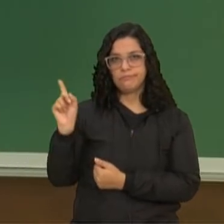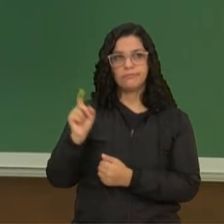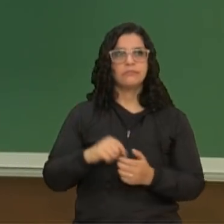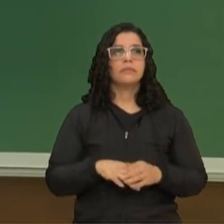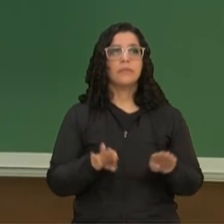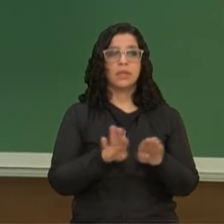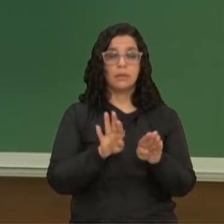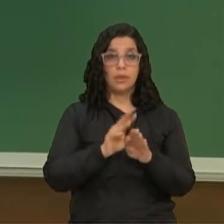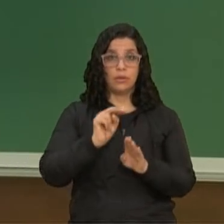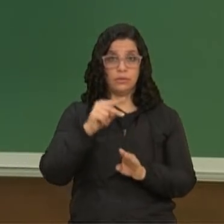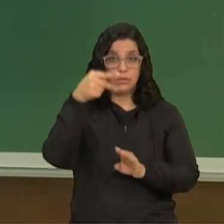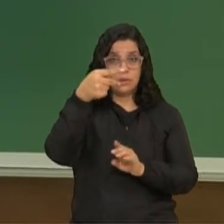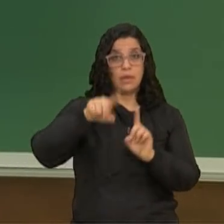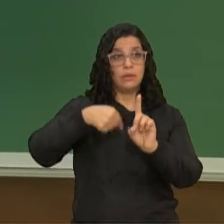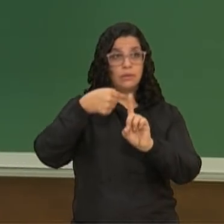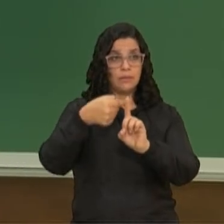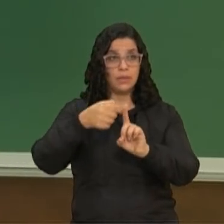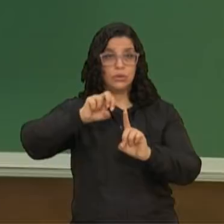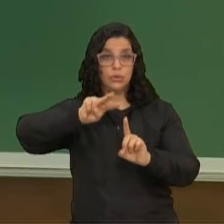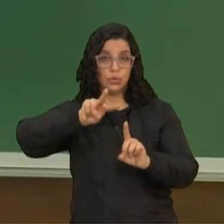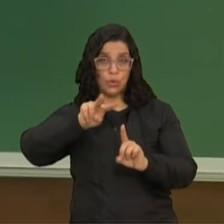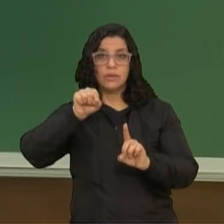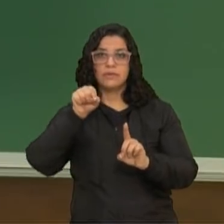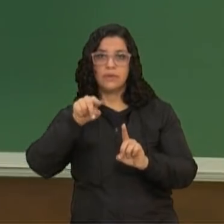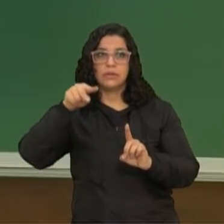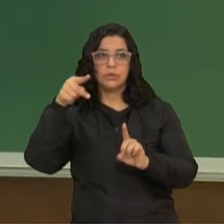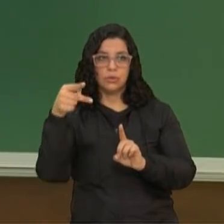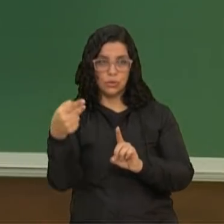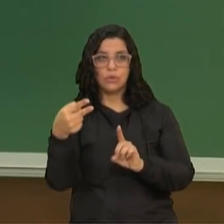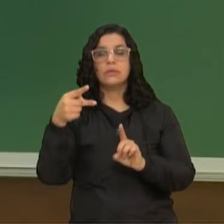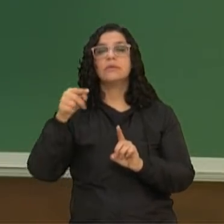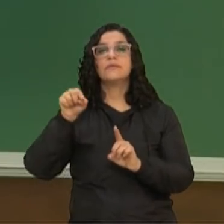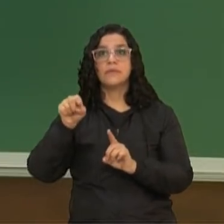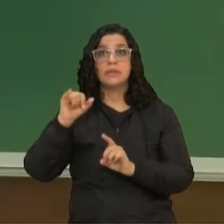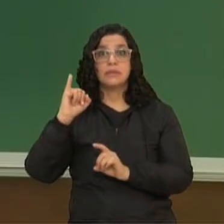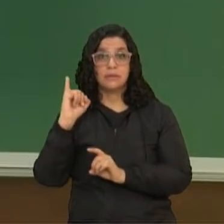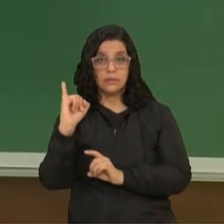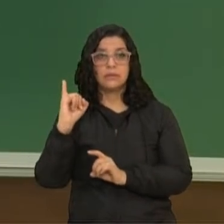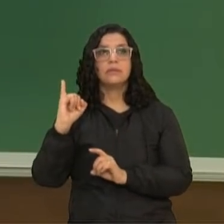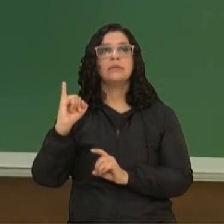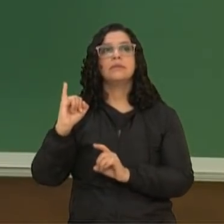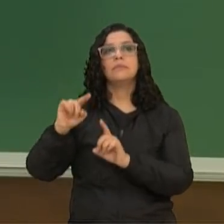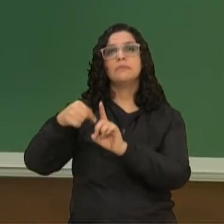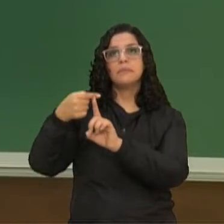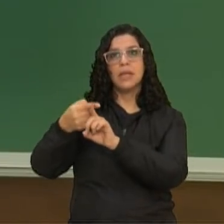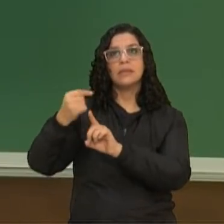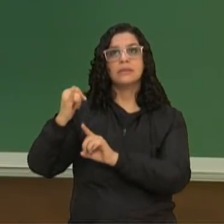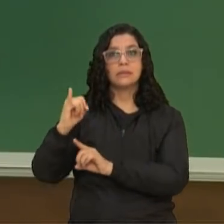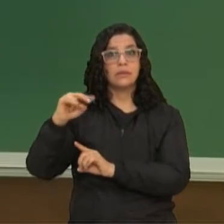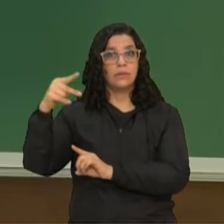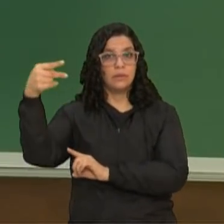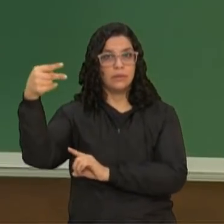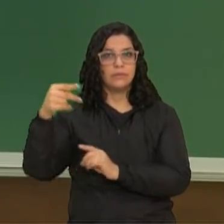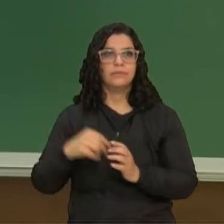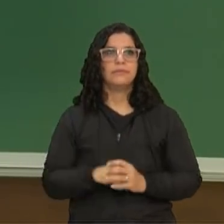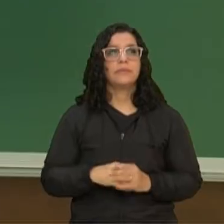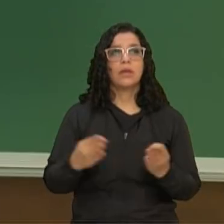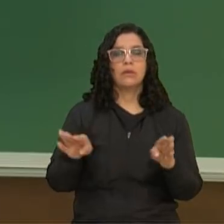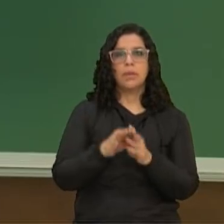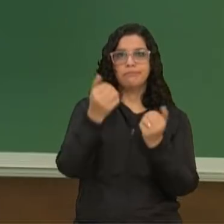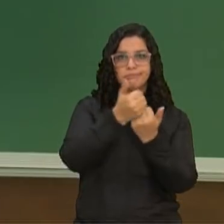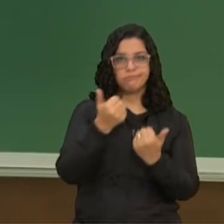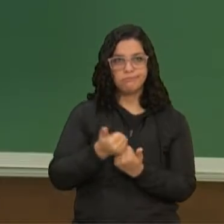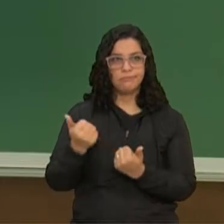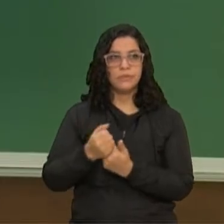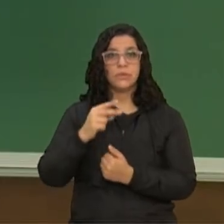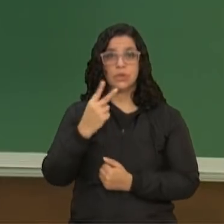substituição, 2 ao quadrado mais 2 vezes 2, o b é i, e o b, i ao quadrado.